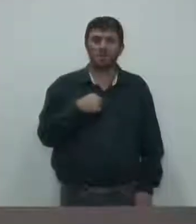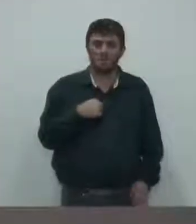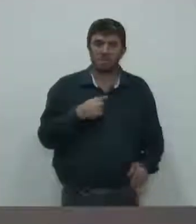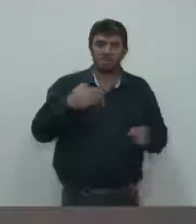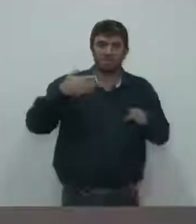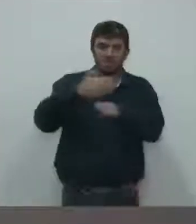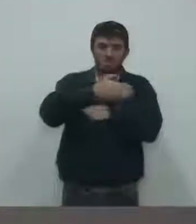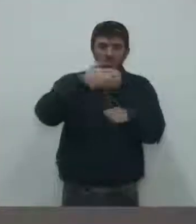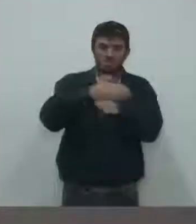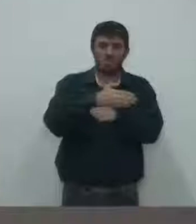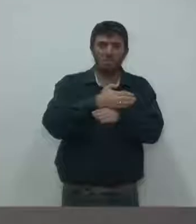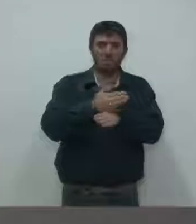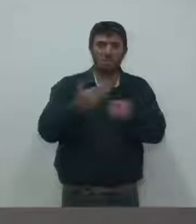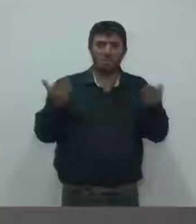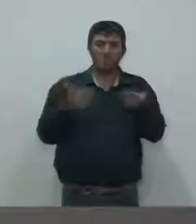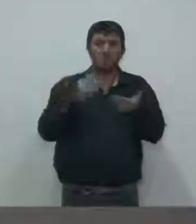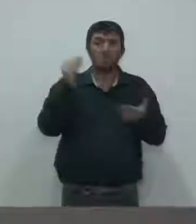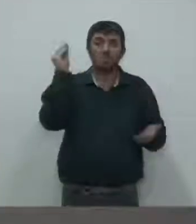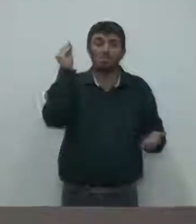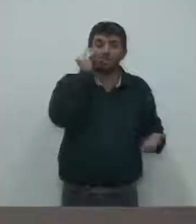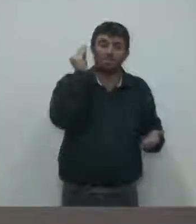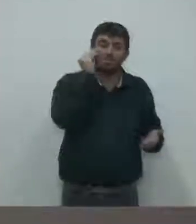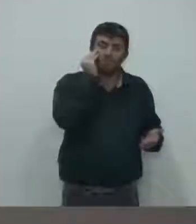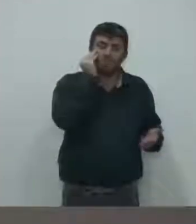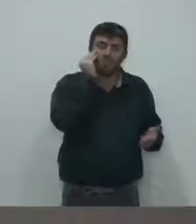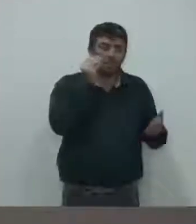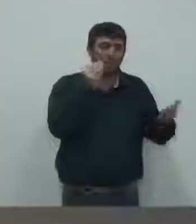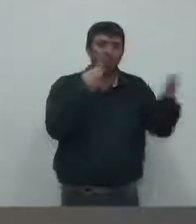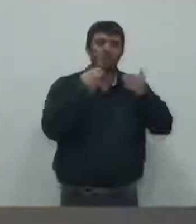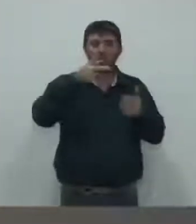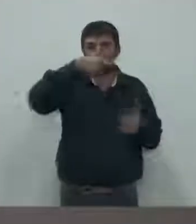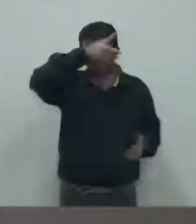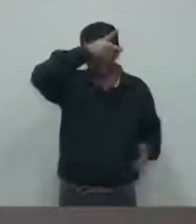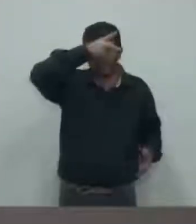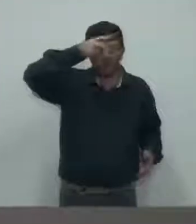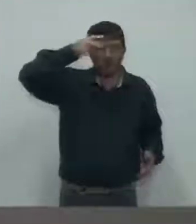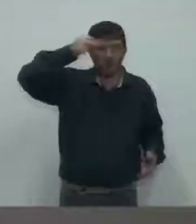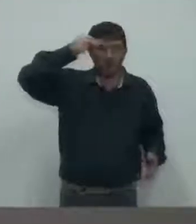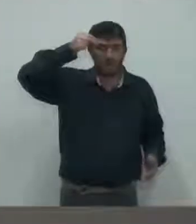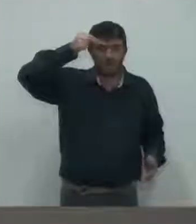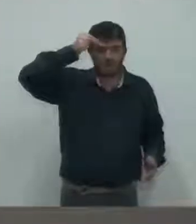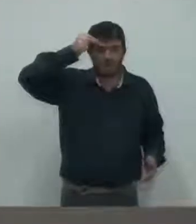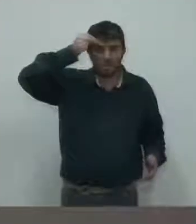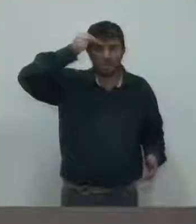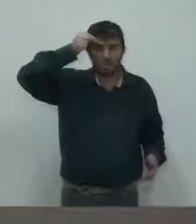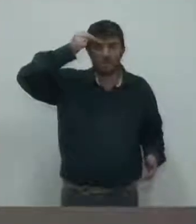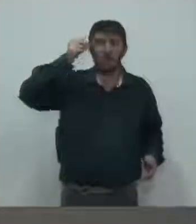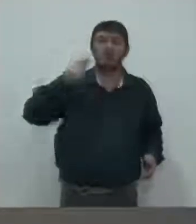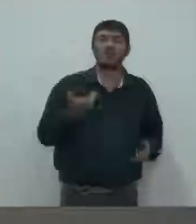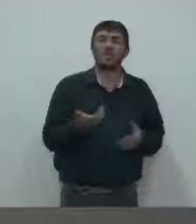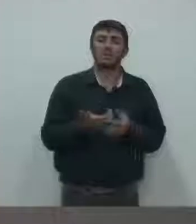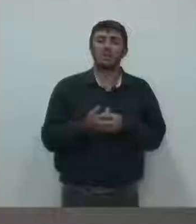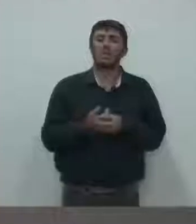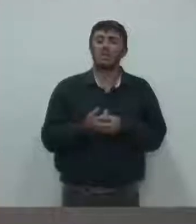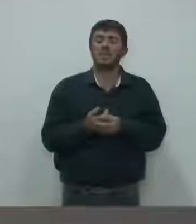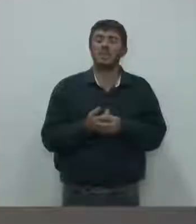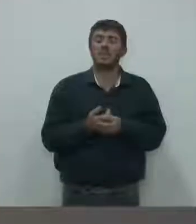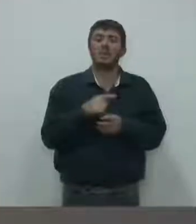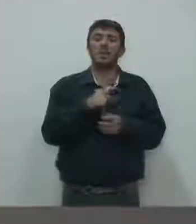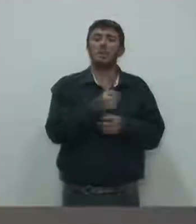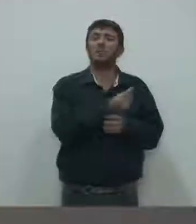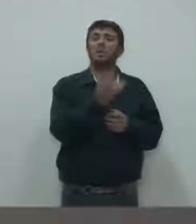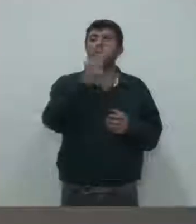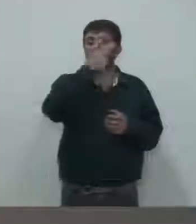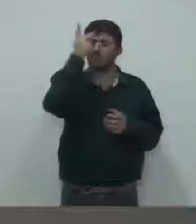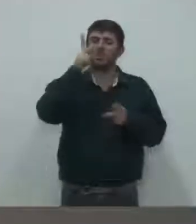participação hoje é tentar trazer para a prefeitura algumas situações de quanto que a população tem nessa necessidade. Né?